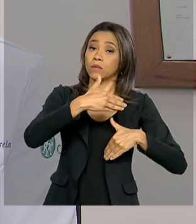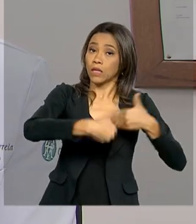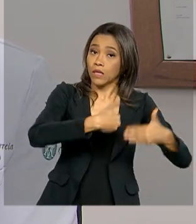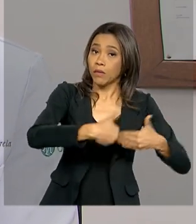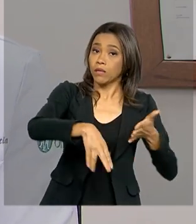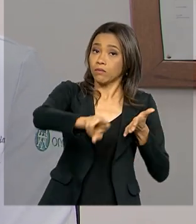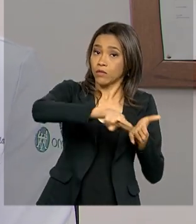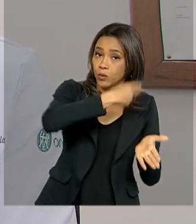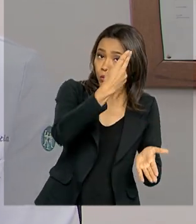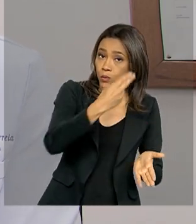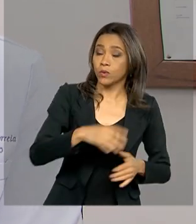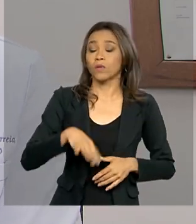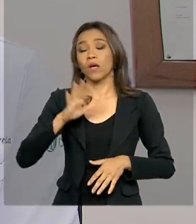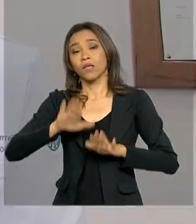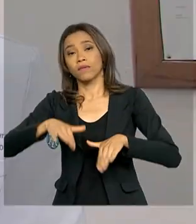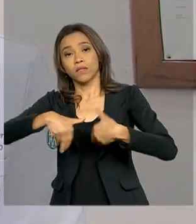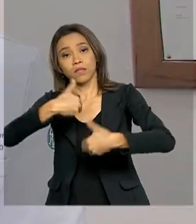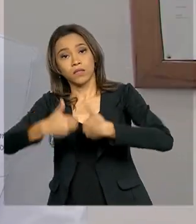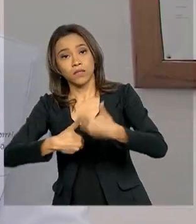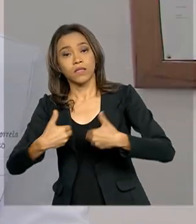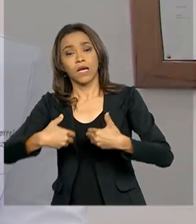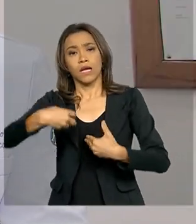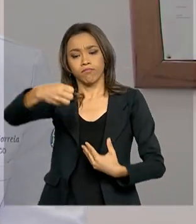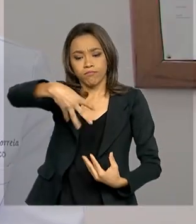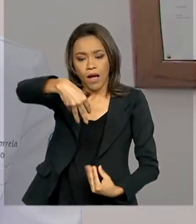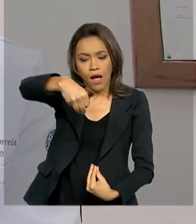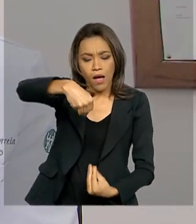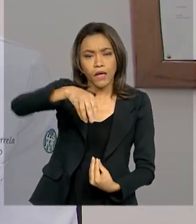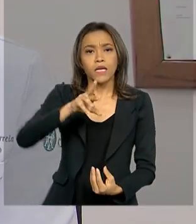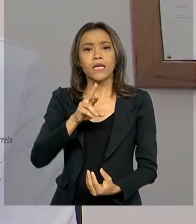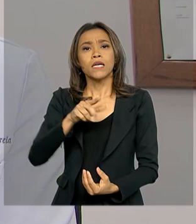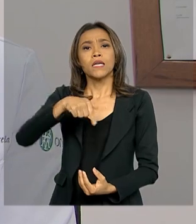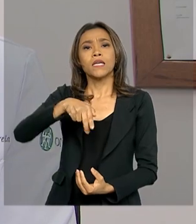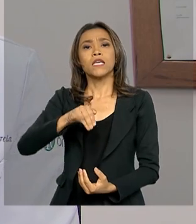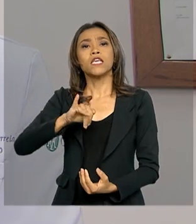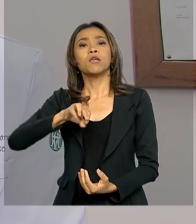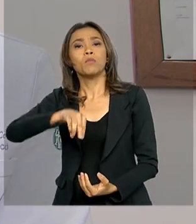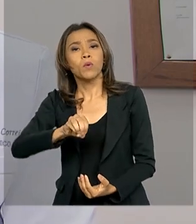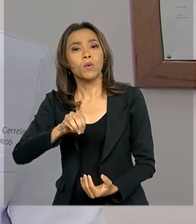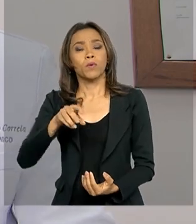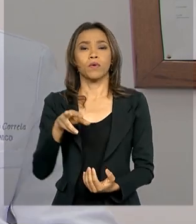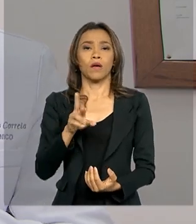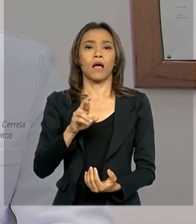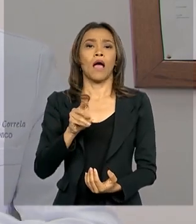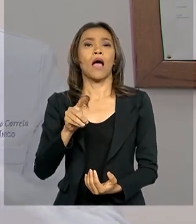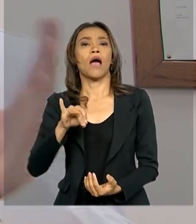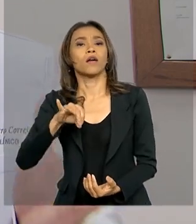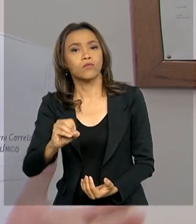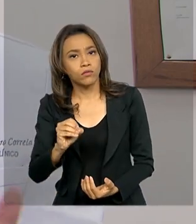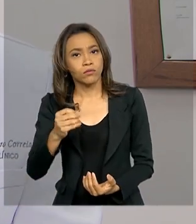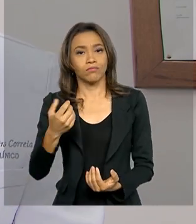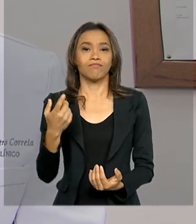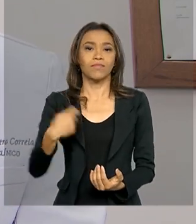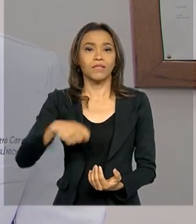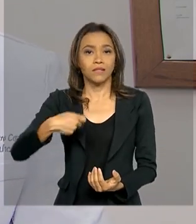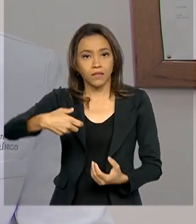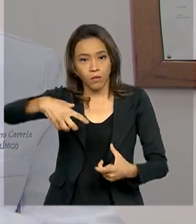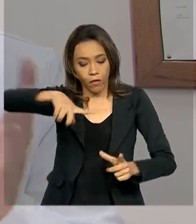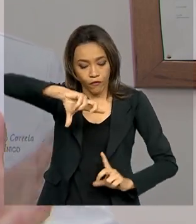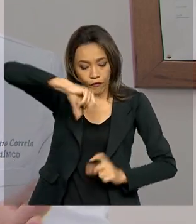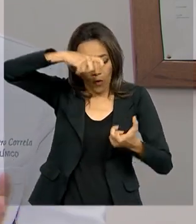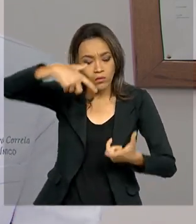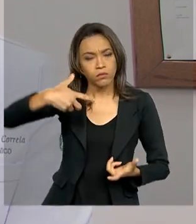radioterapia com quimioterapia eu tenho que ter todos os exames de limão tempo de uma fotografia do tumor